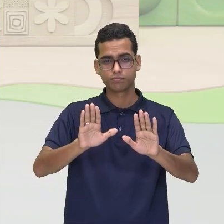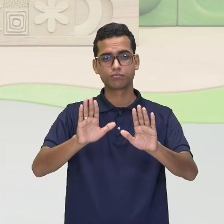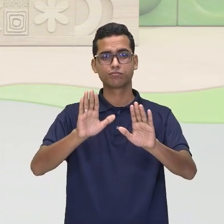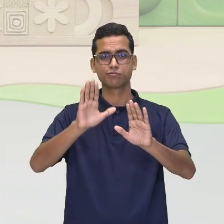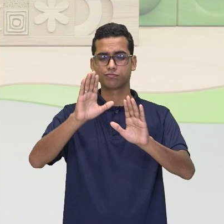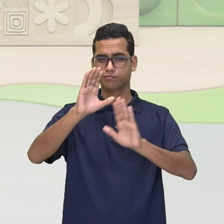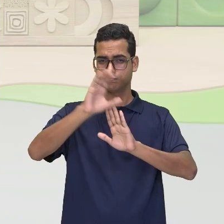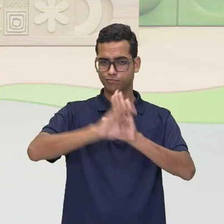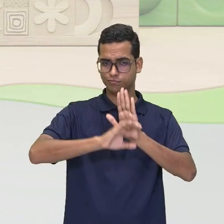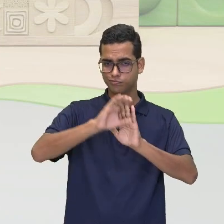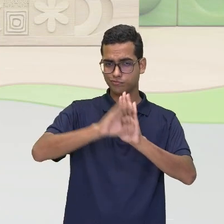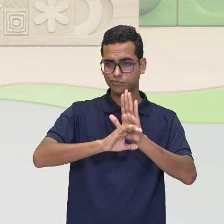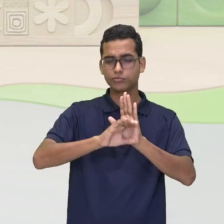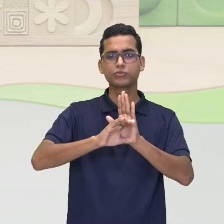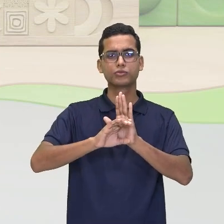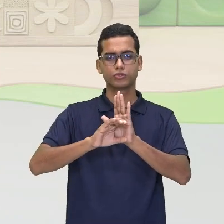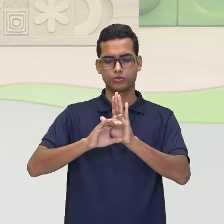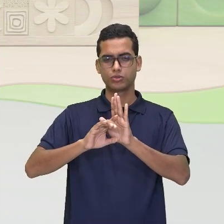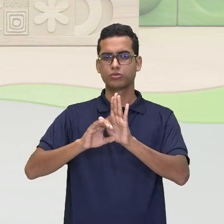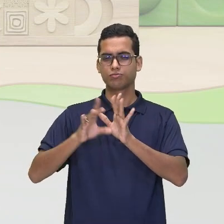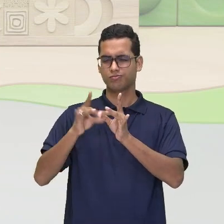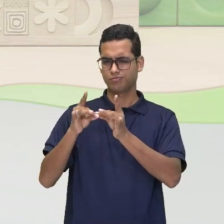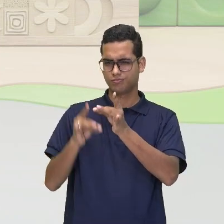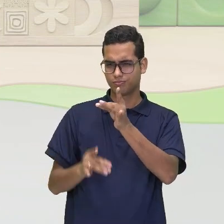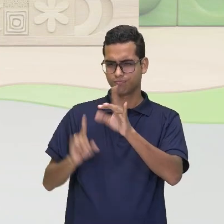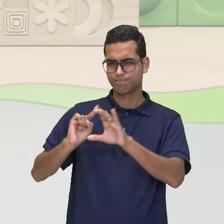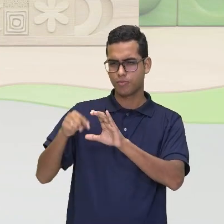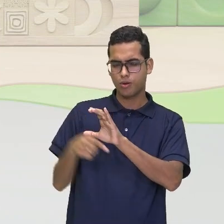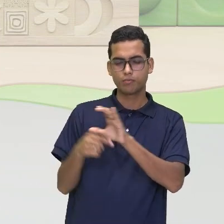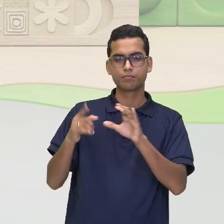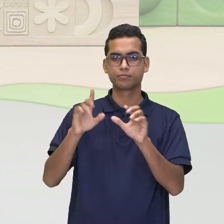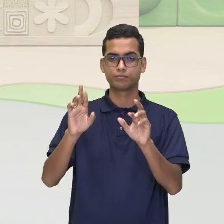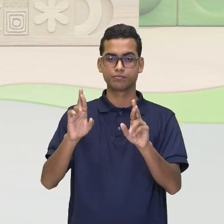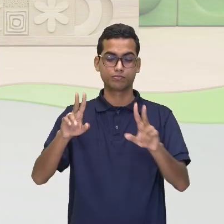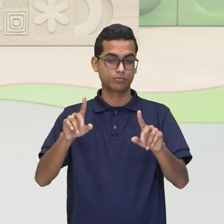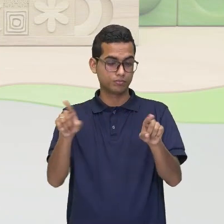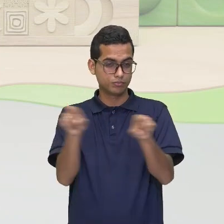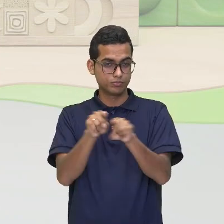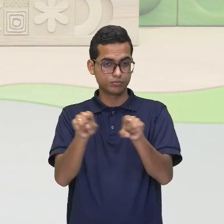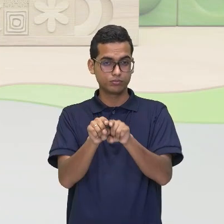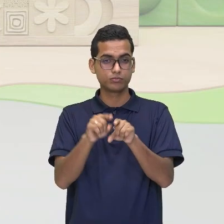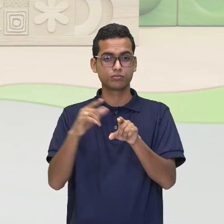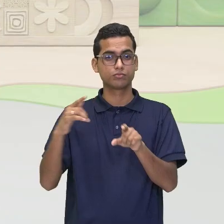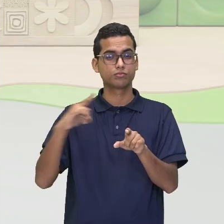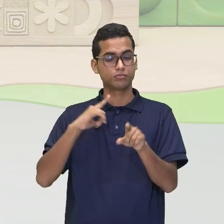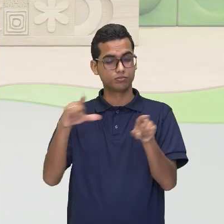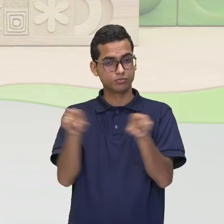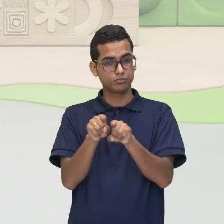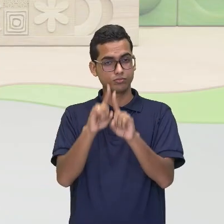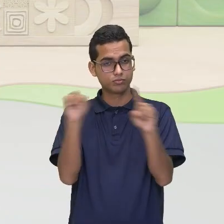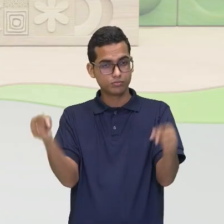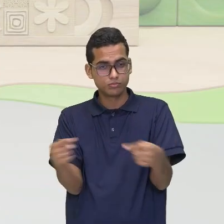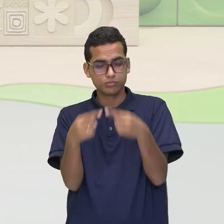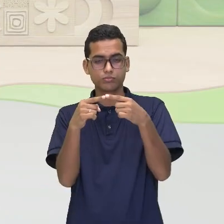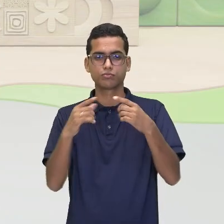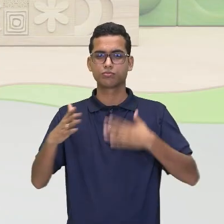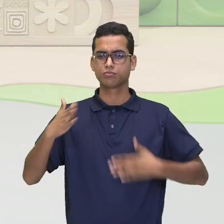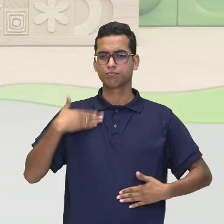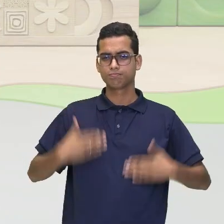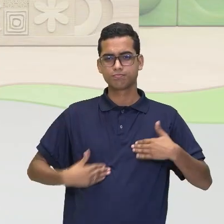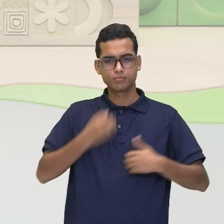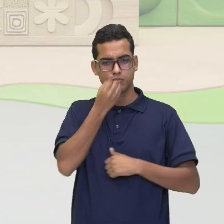um pouco além, né? Ele também vai estar associado aí ao bem-estar, né? Seja aí o bem-estar